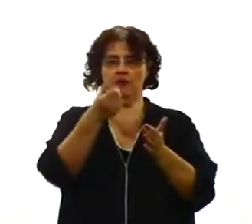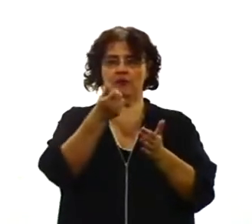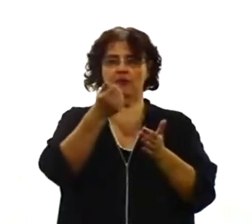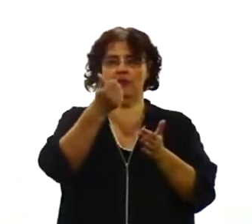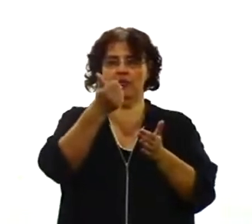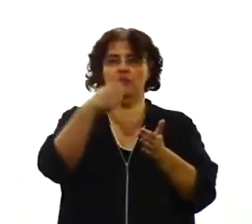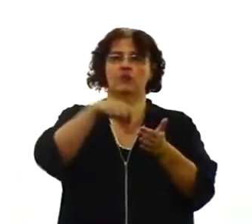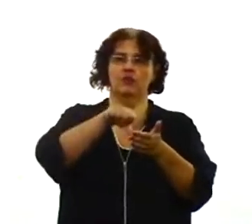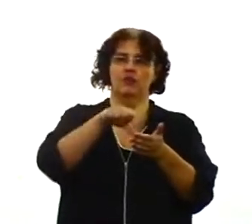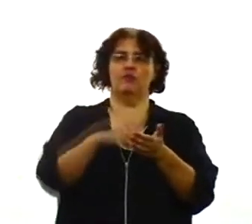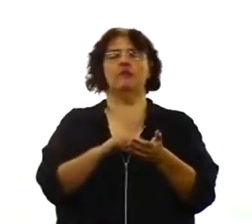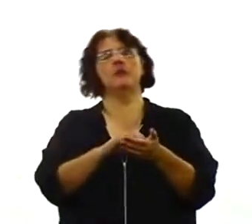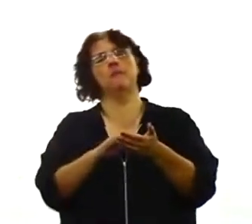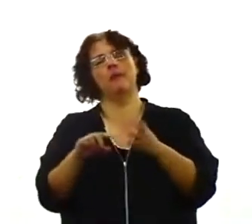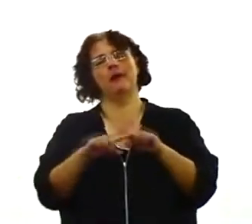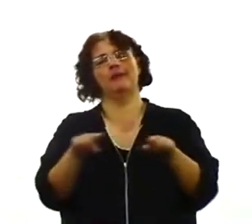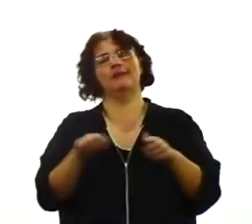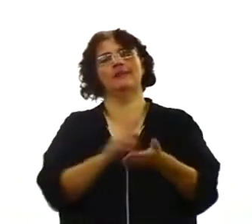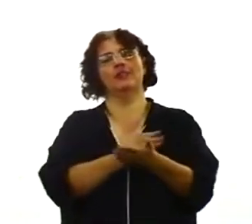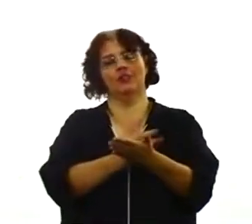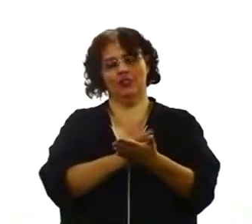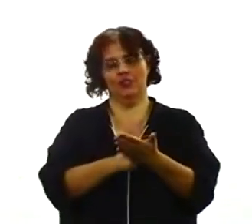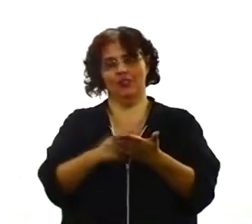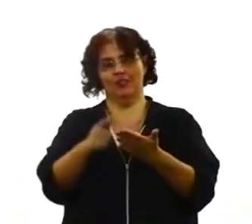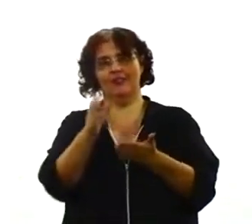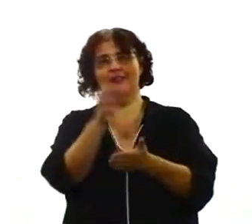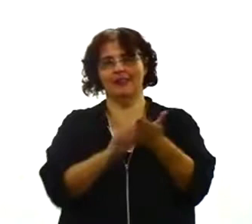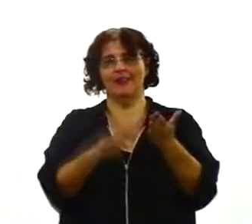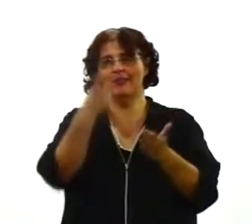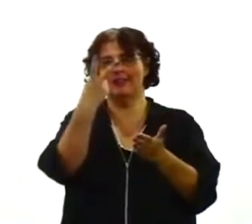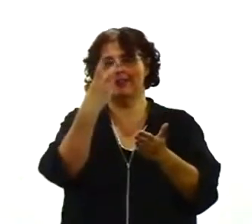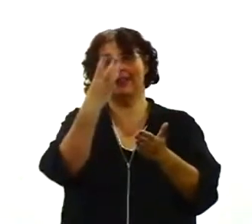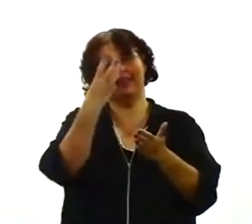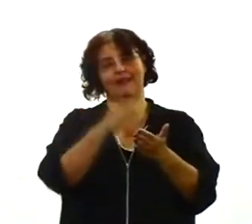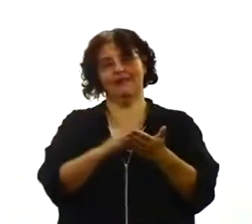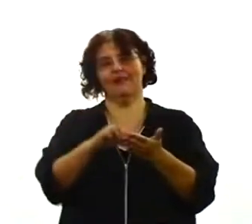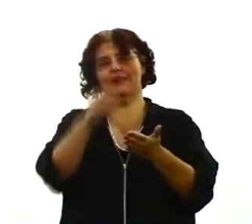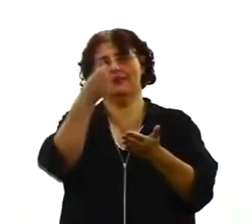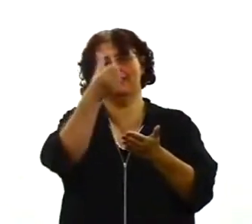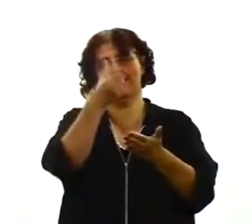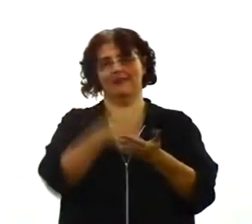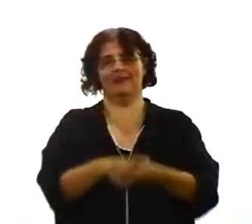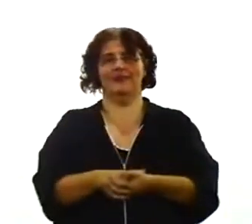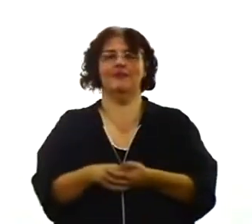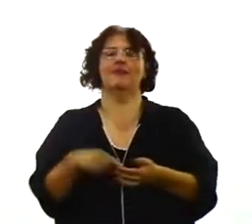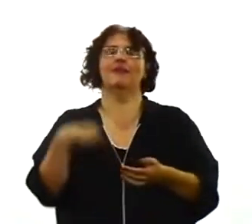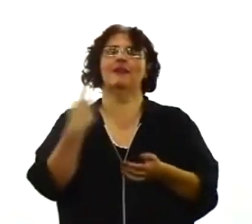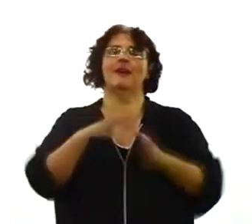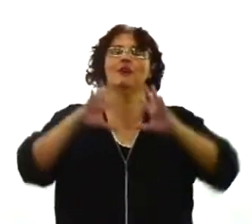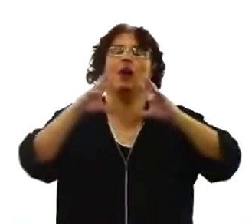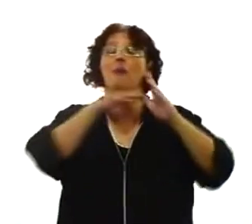Gênesis 3, 6. A morte entrou no mundo e alcançou todas as criaturas. A